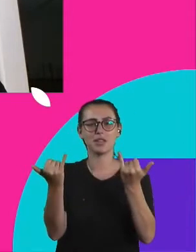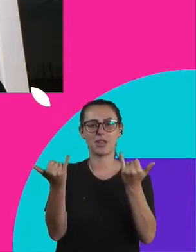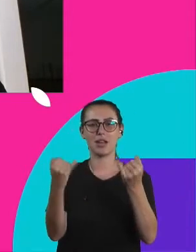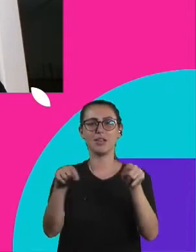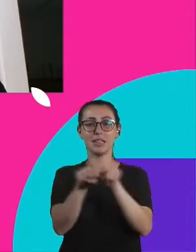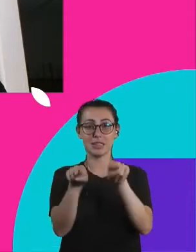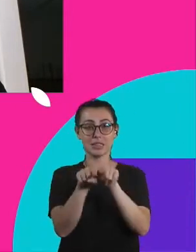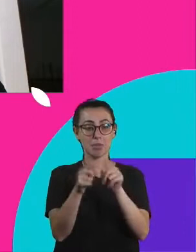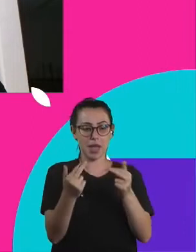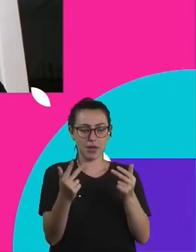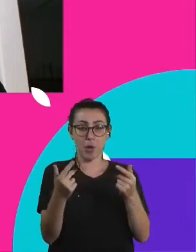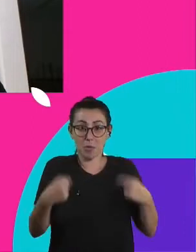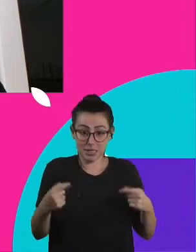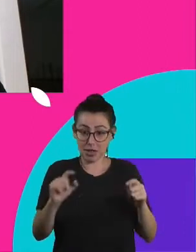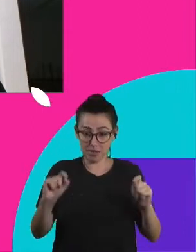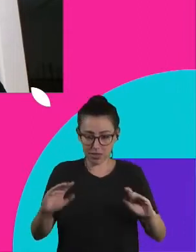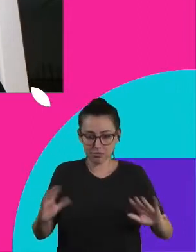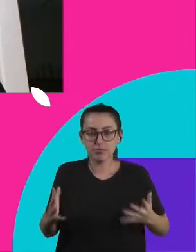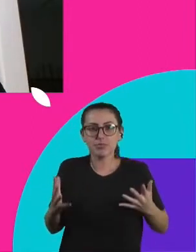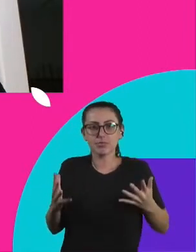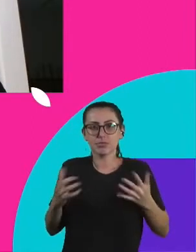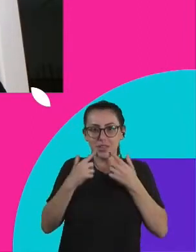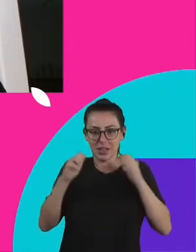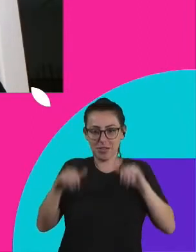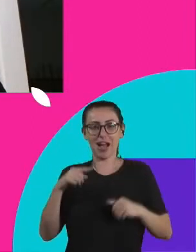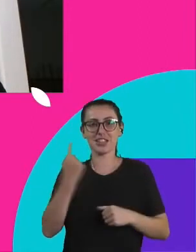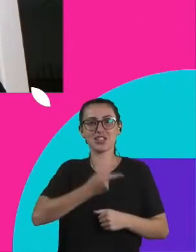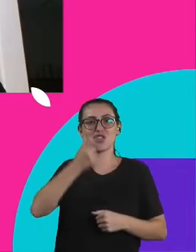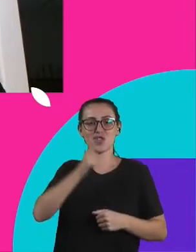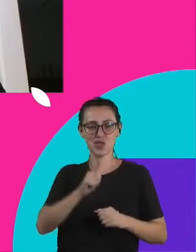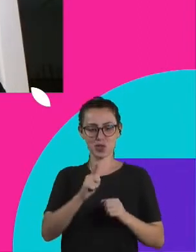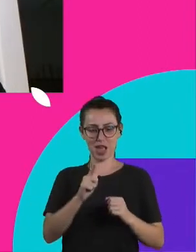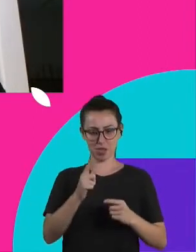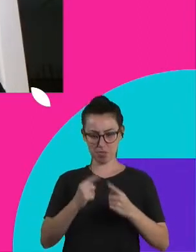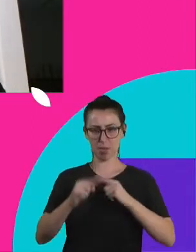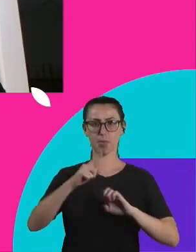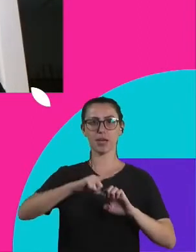Marcela, que fomentasse também essa linguagem para poder desenvolver esses empreendedores que são